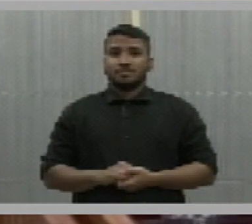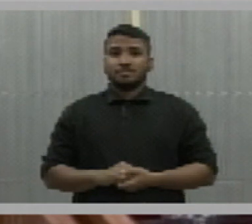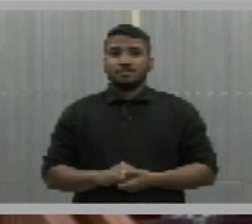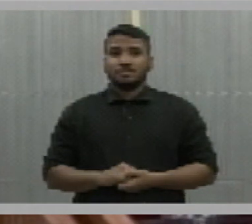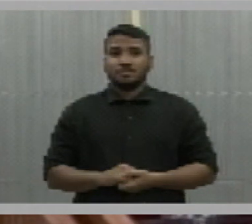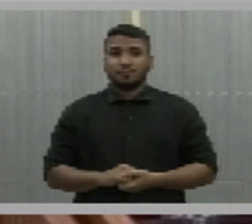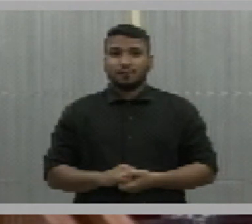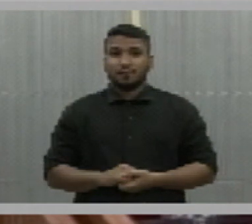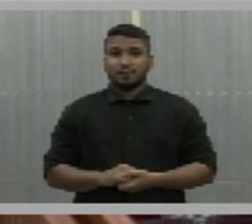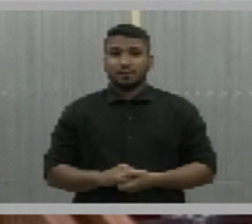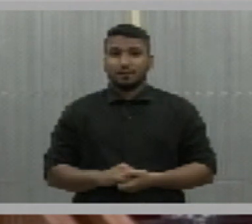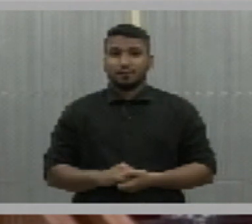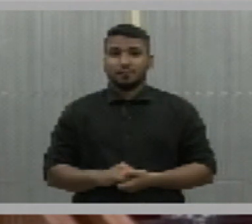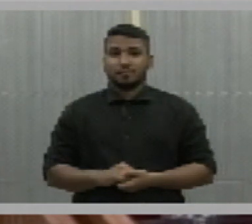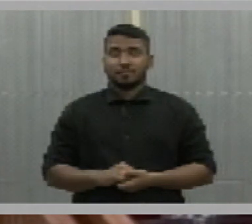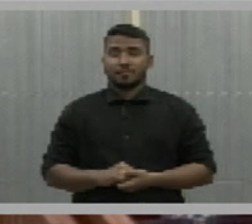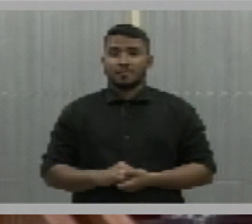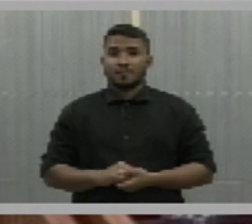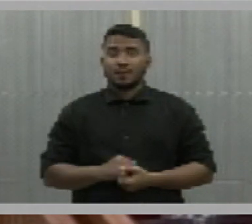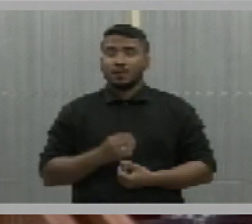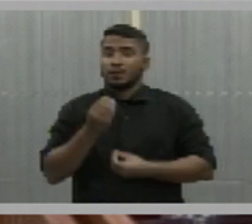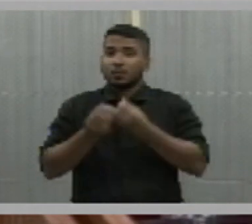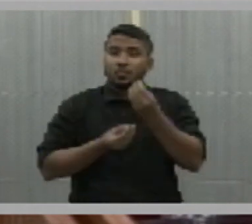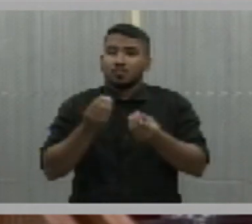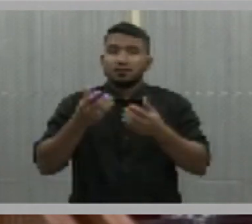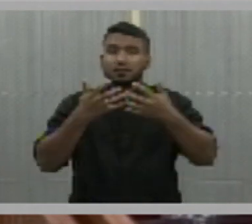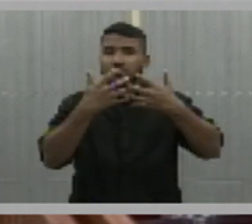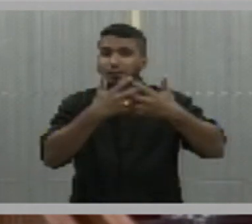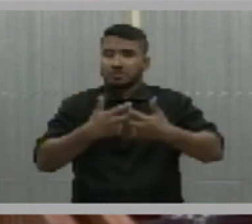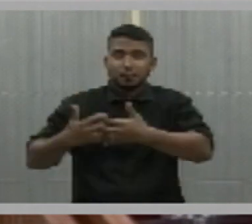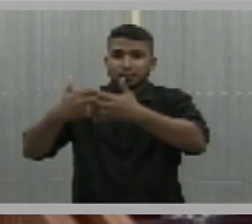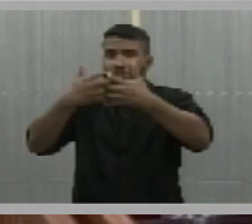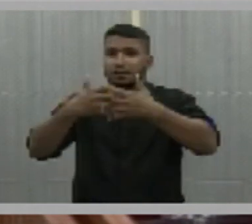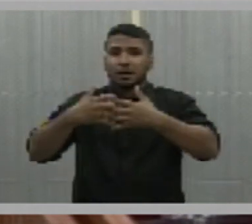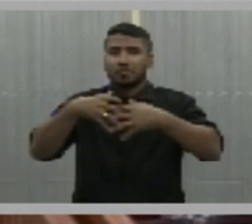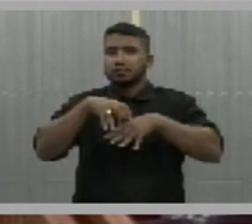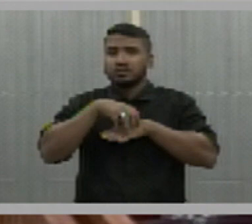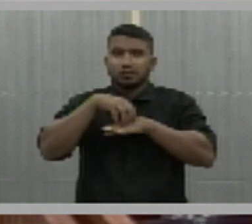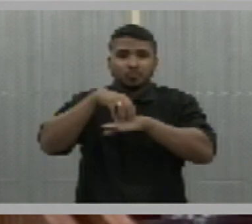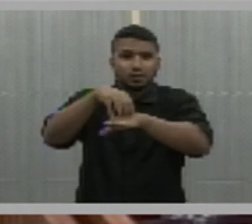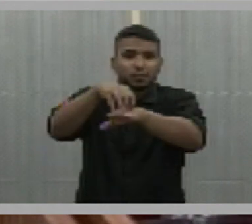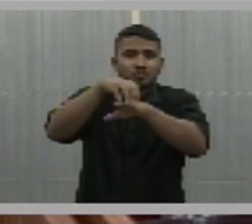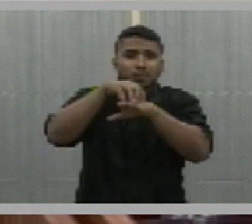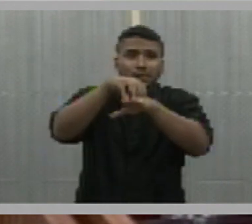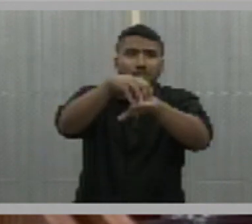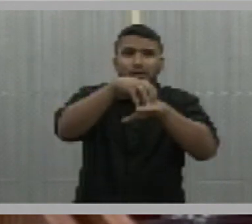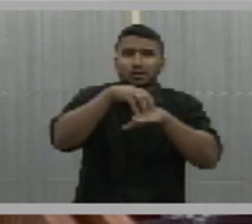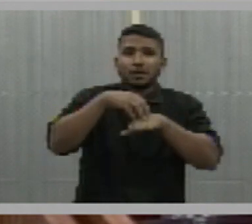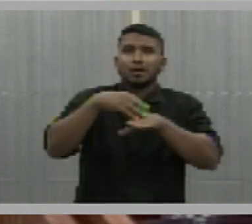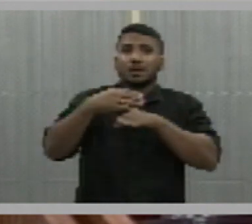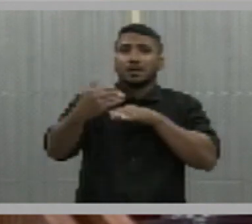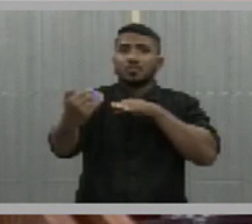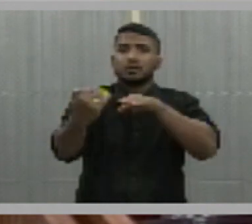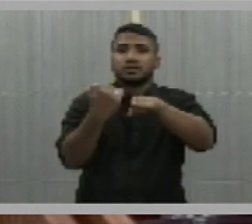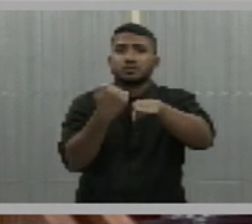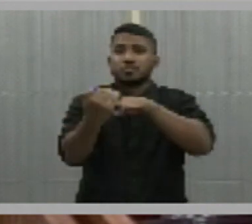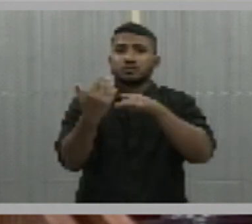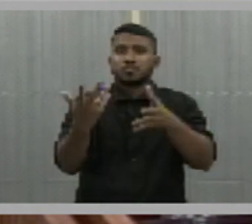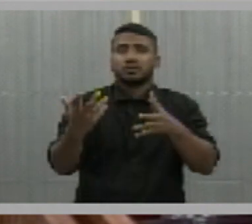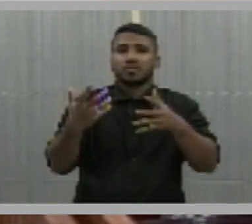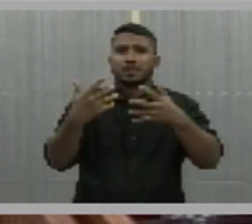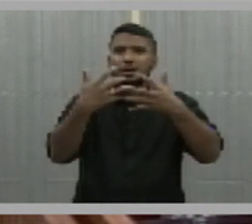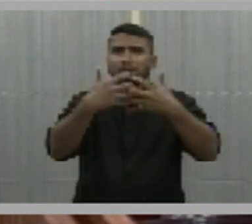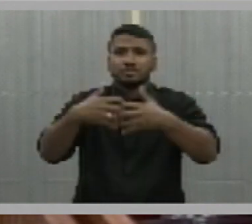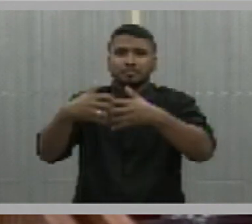a trafegabilidade dos caminhões, das carretas que vêm do sul do estado carregando